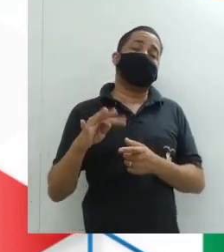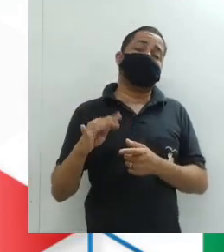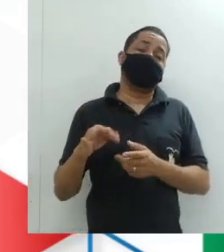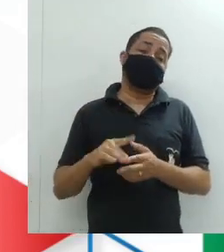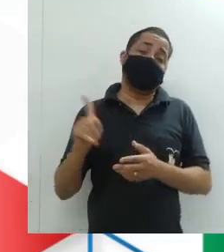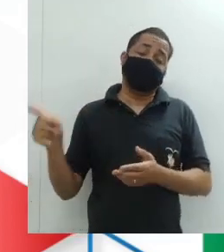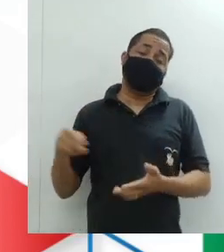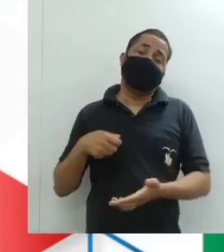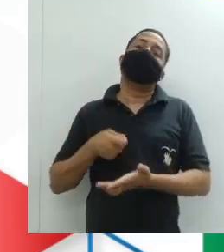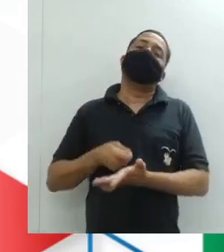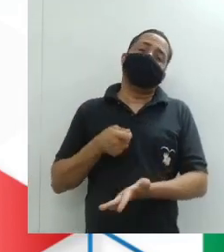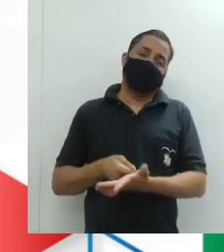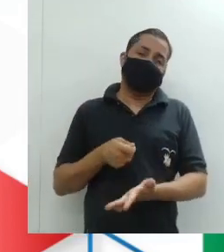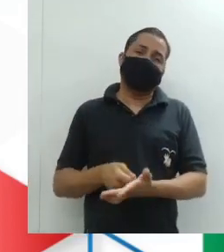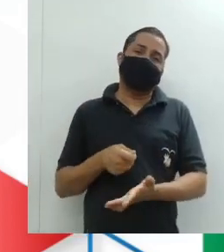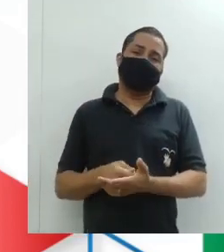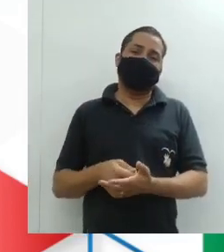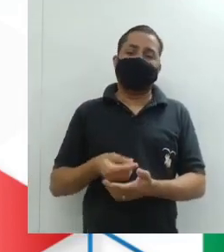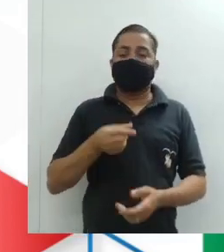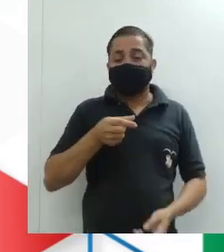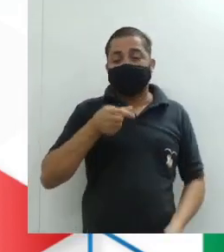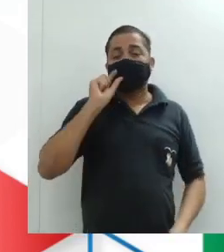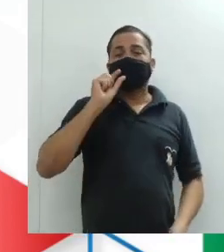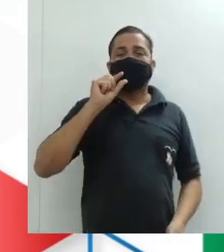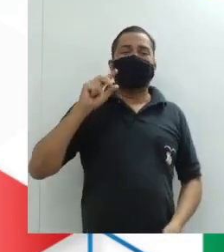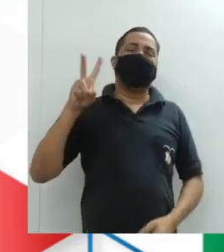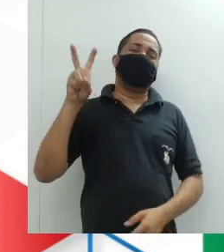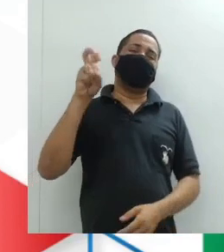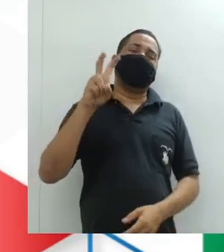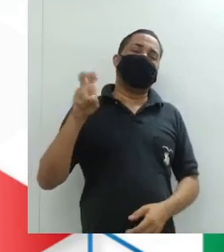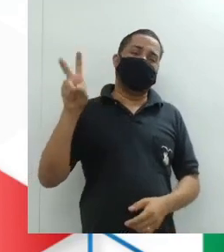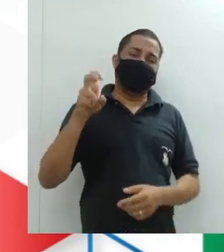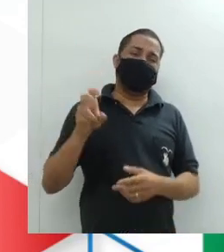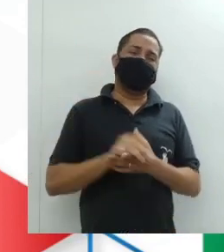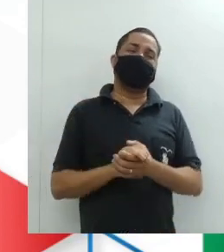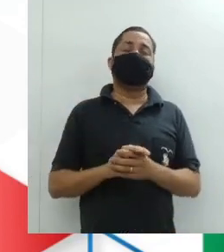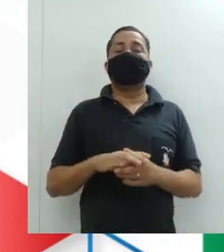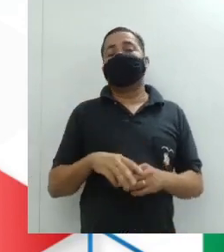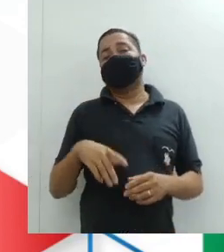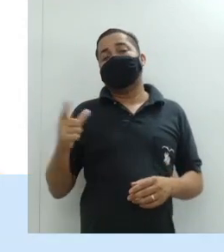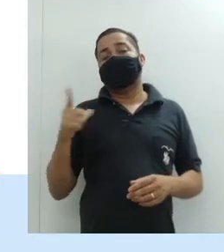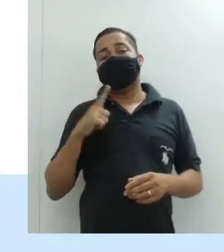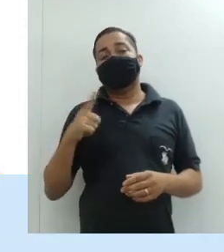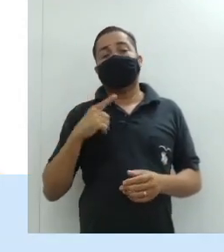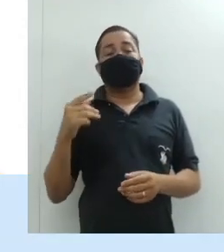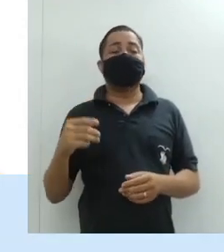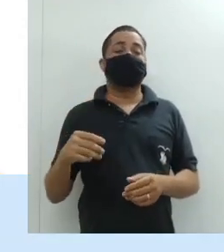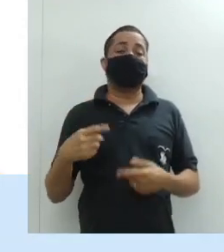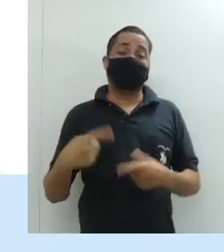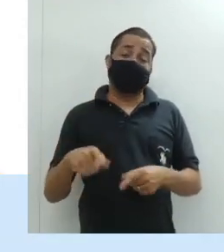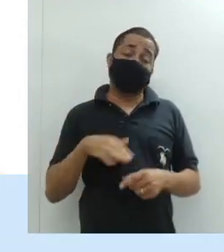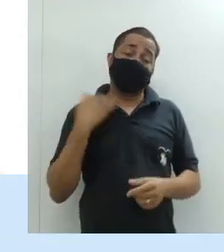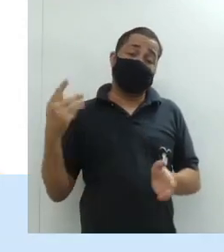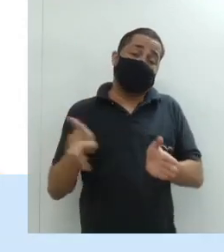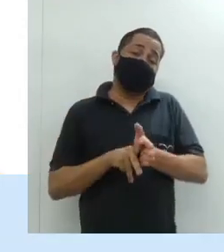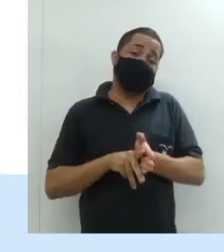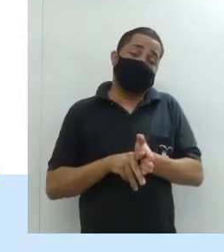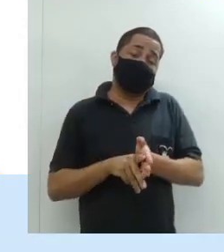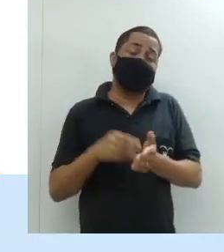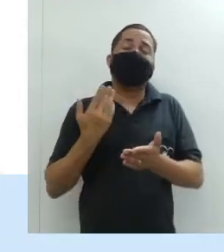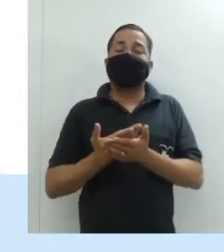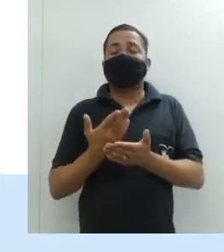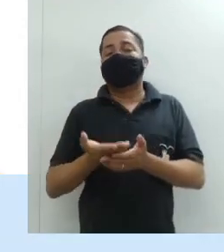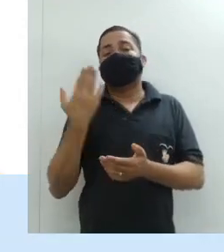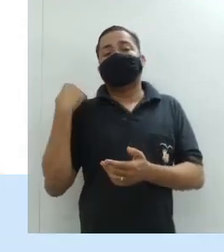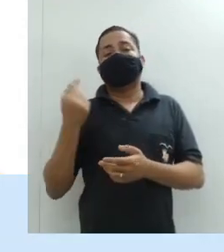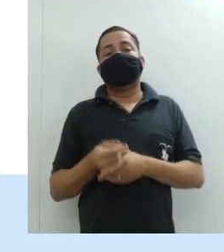obrigado, portanto, a tomar um veneno e provocar a própria morte. Nós vimos na aula anterior que ele foi obrigado a